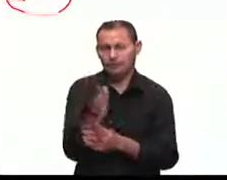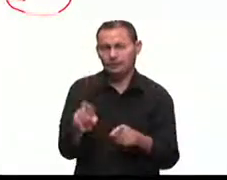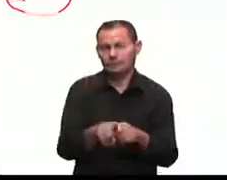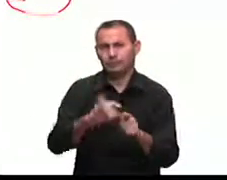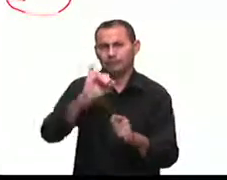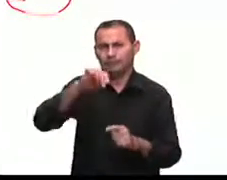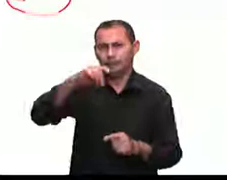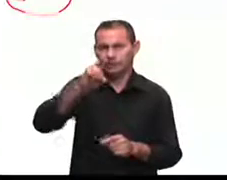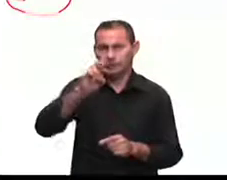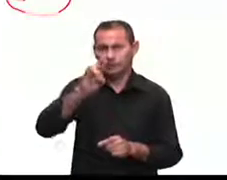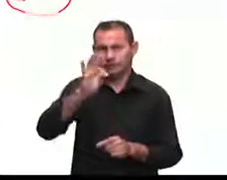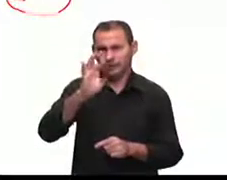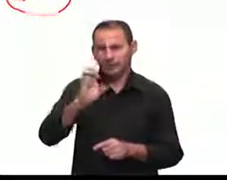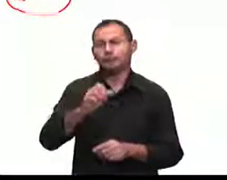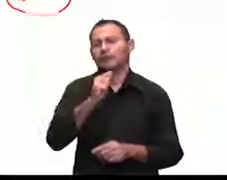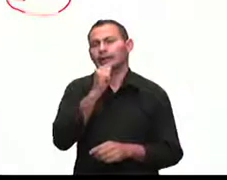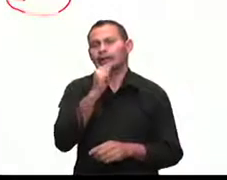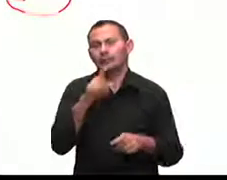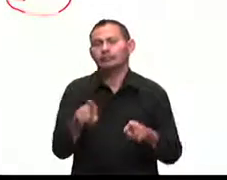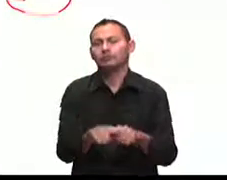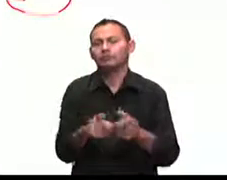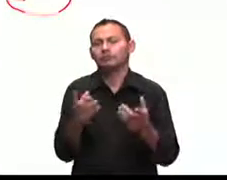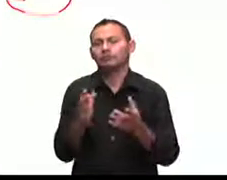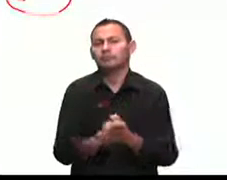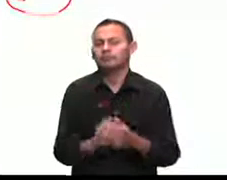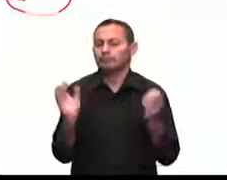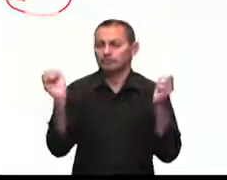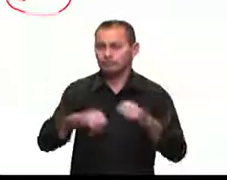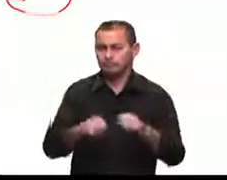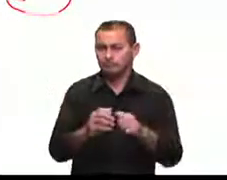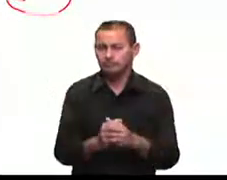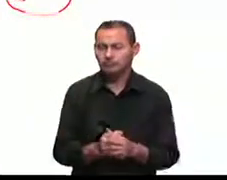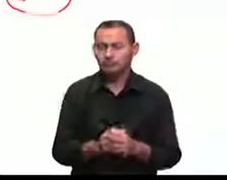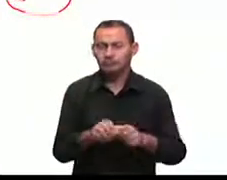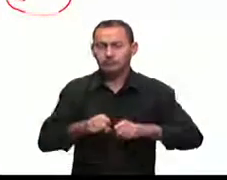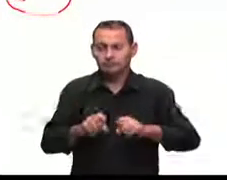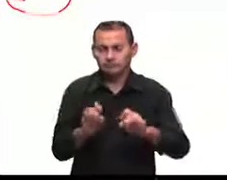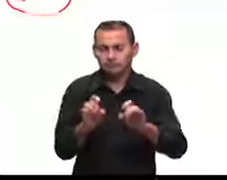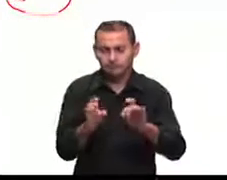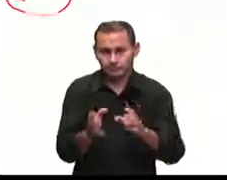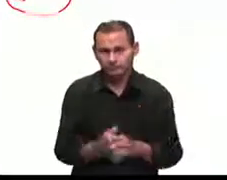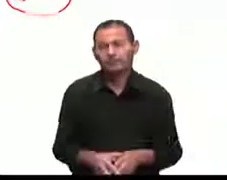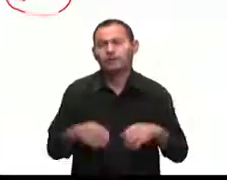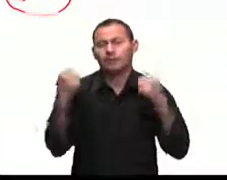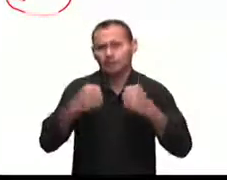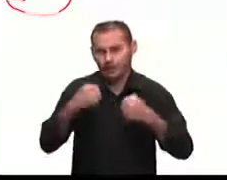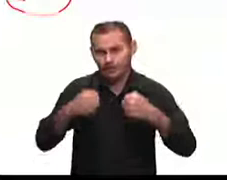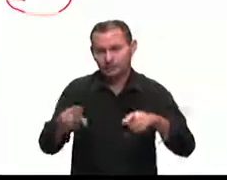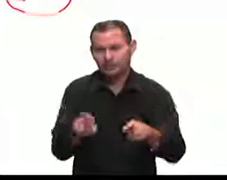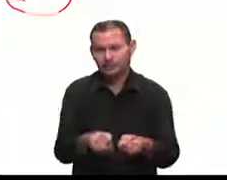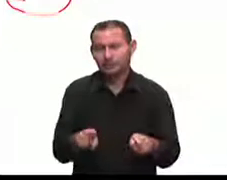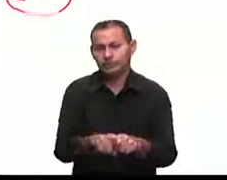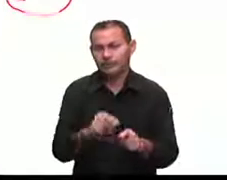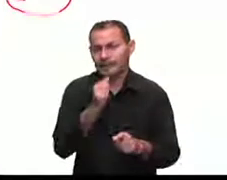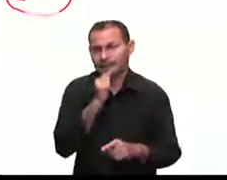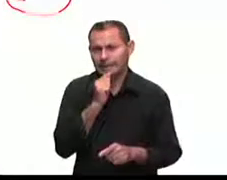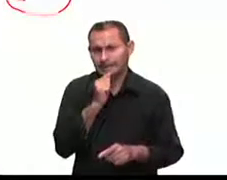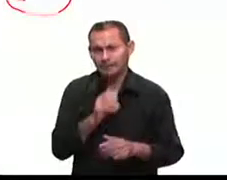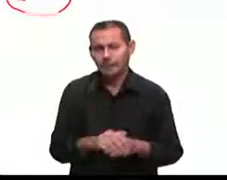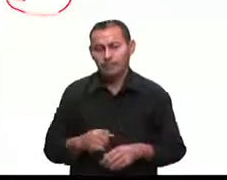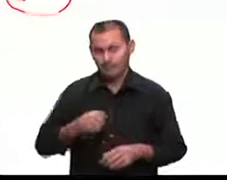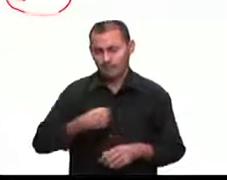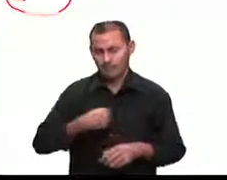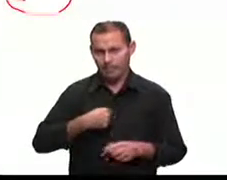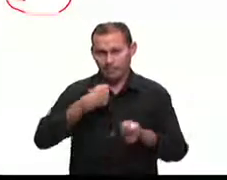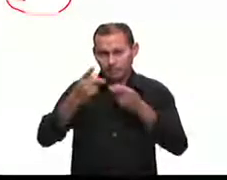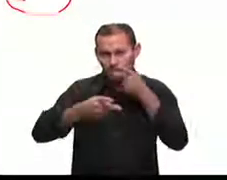e indiretos, e ainda o tamanho desse possível mercado. Preciso ainda, quando eu